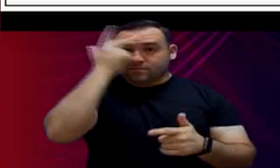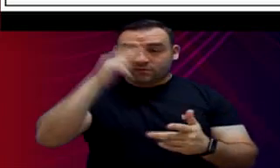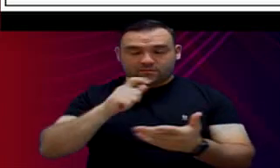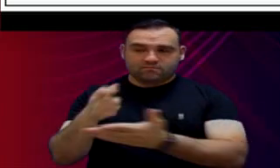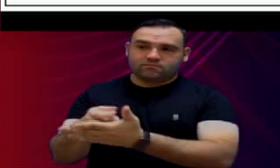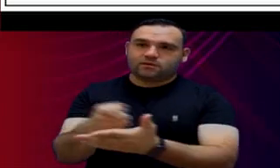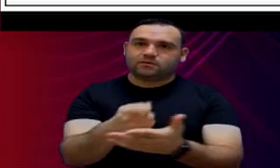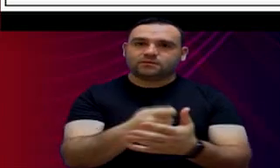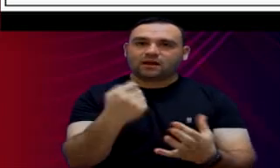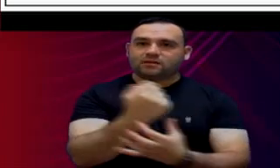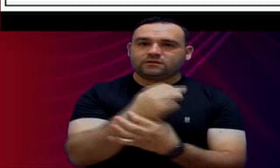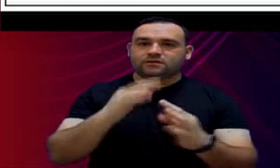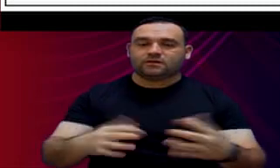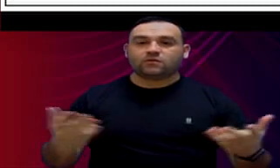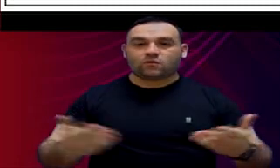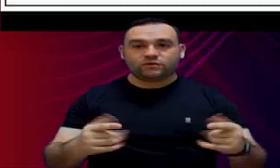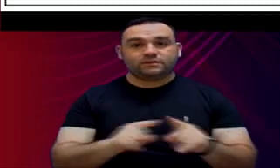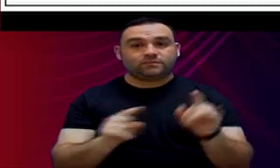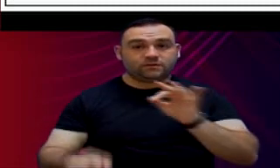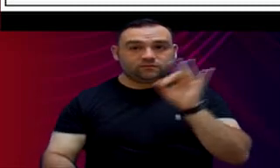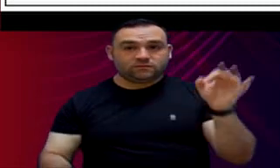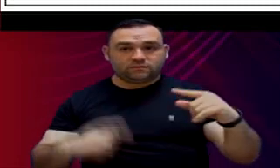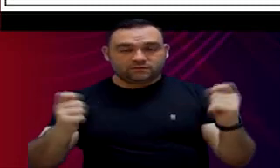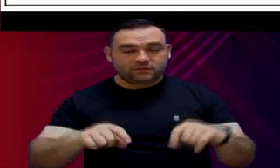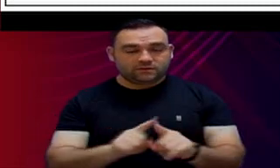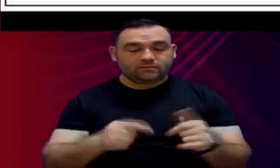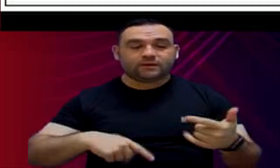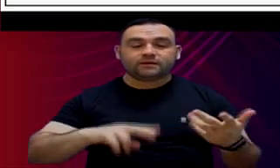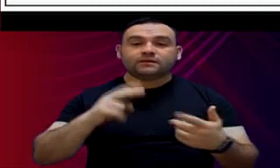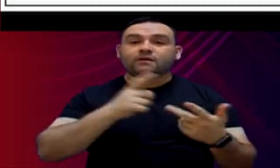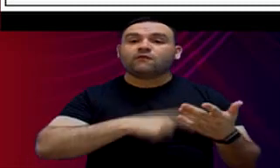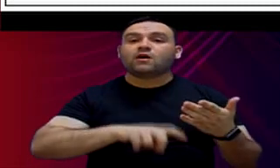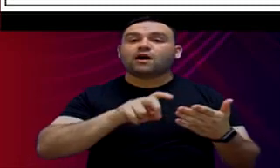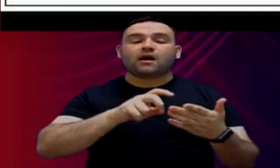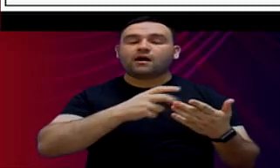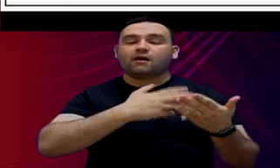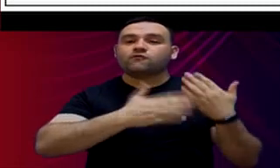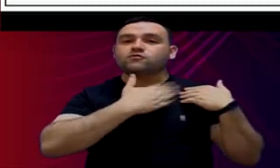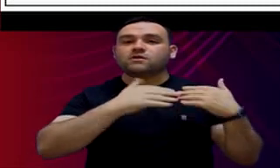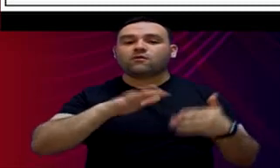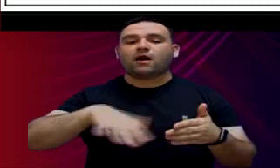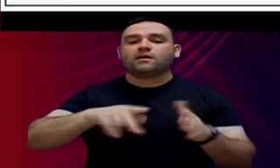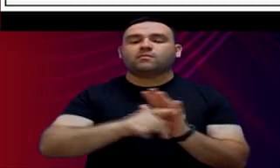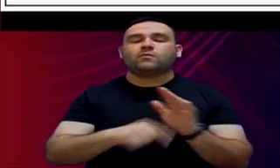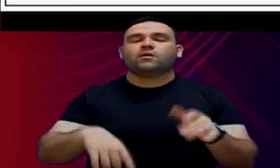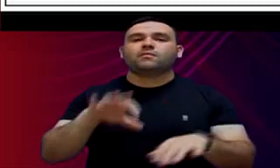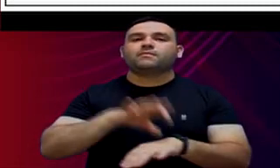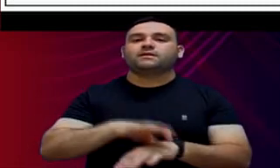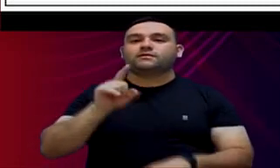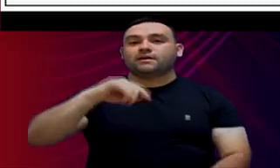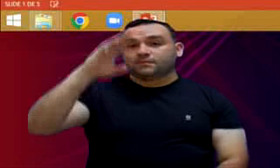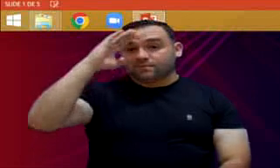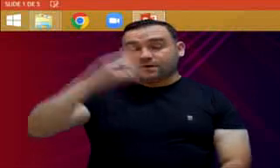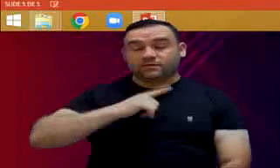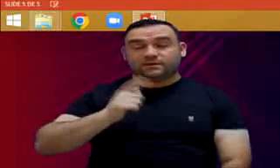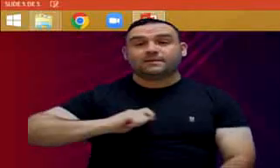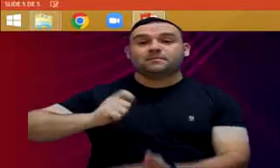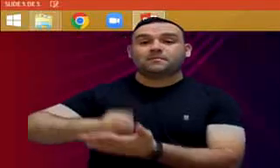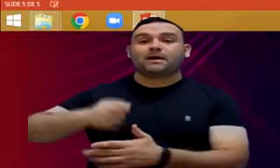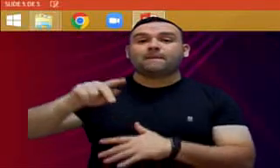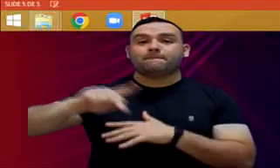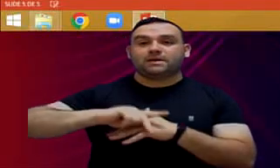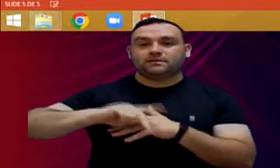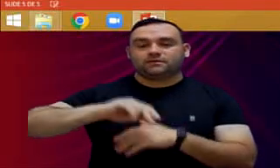de benefícios no presente no futuro então a função na área de previdência única e primordial pagamento de pensão